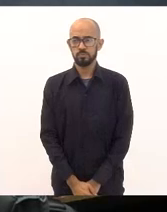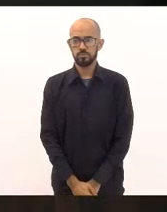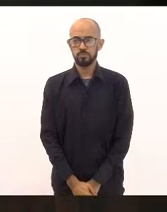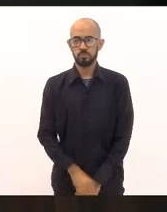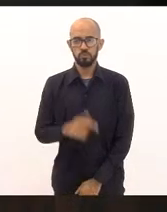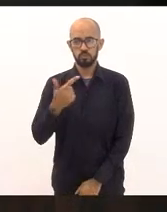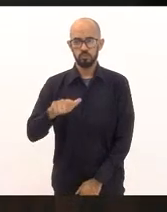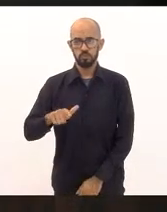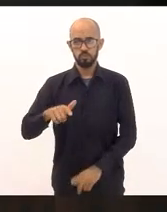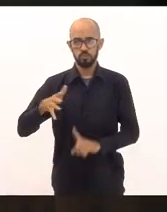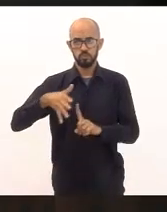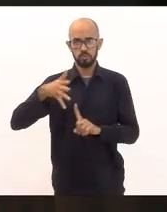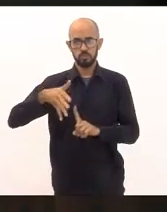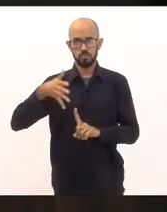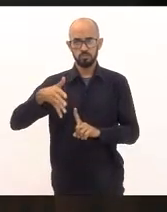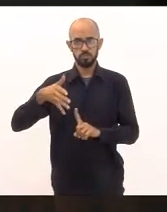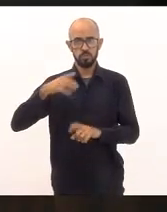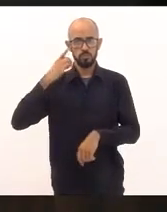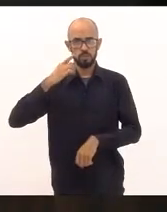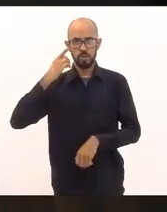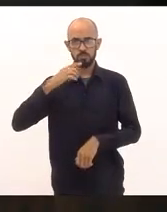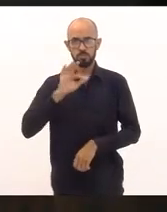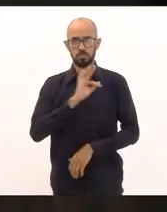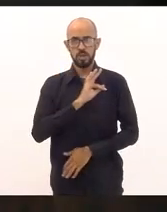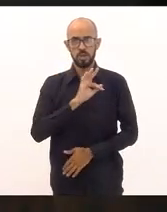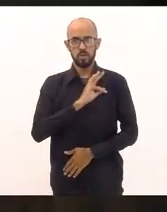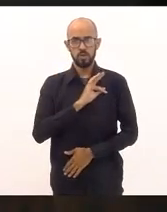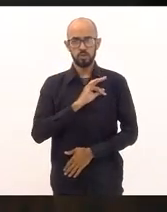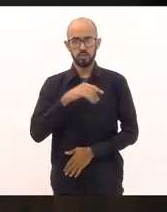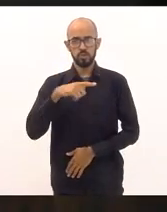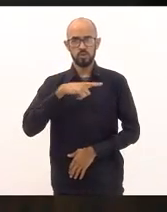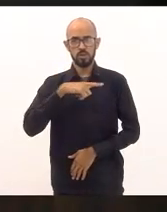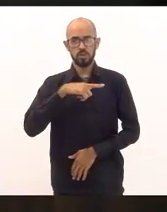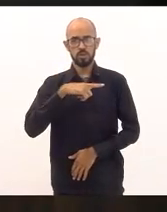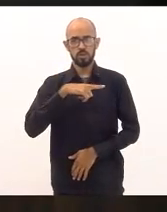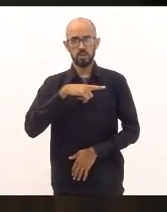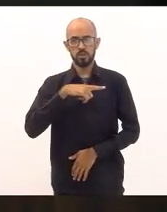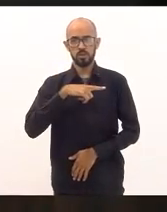Próxima deputada, Marta Rocha. Vossa Excelência dispõe